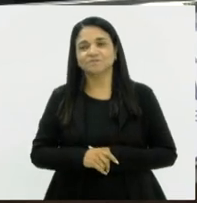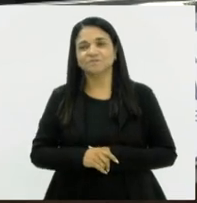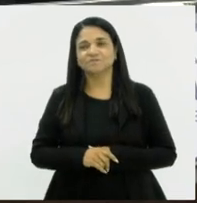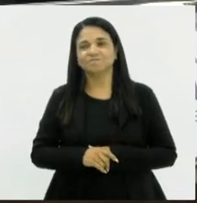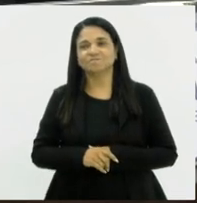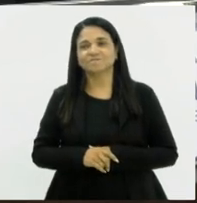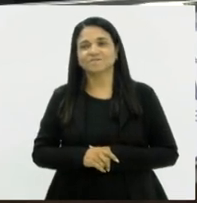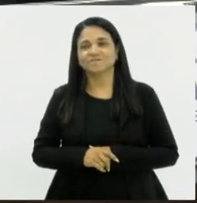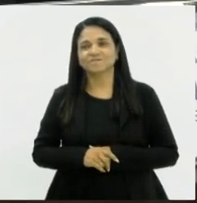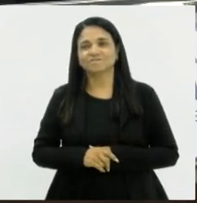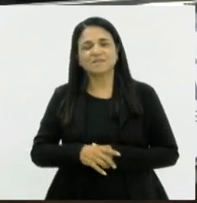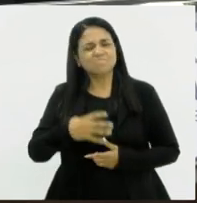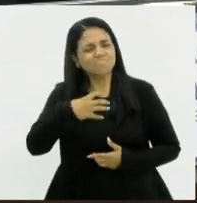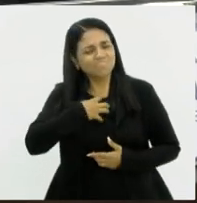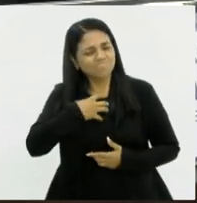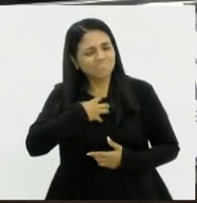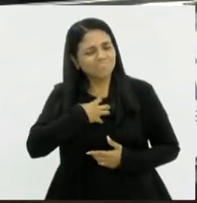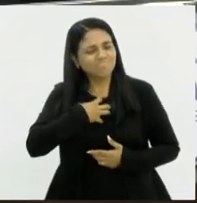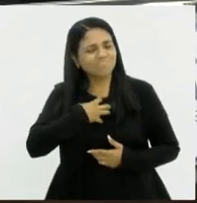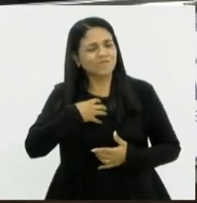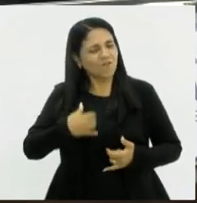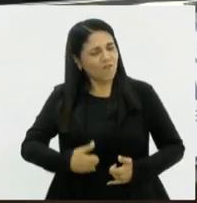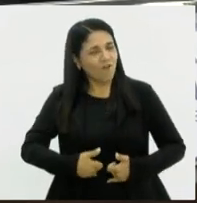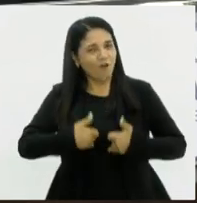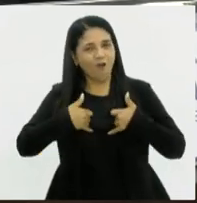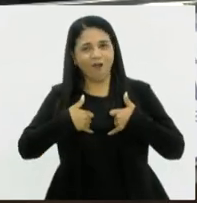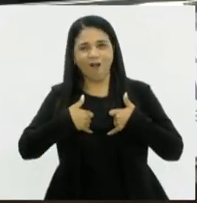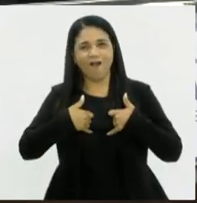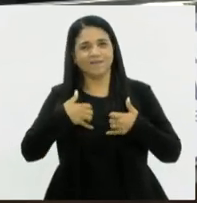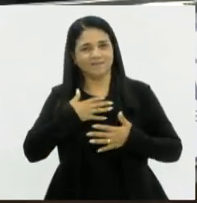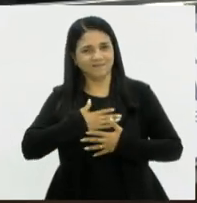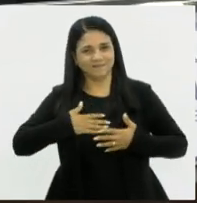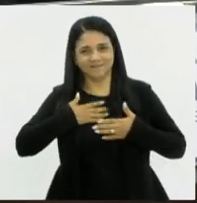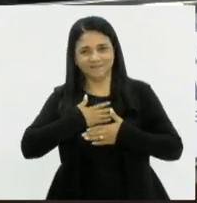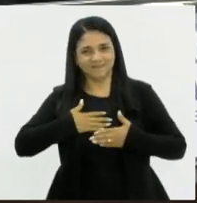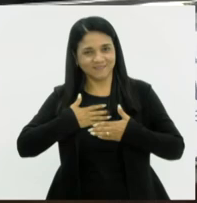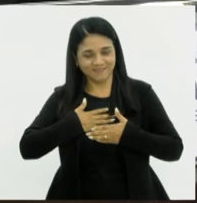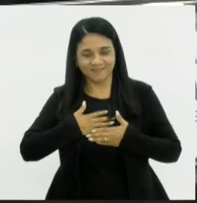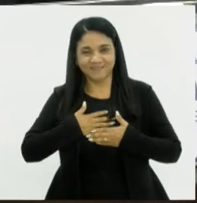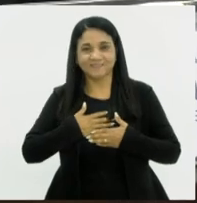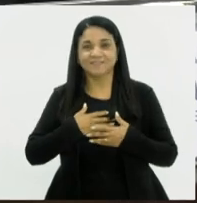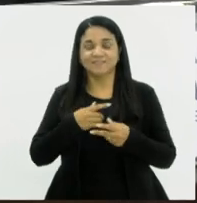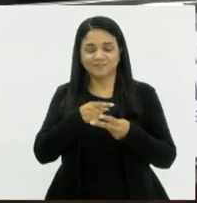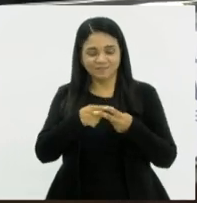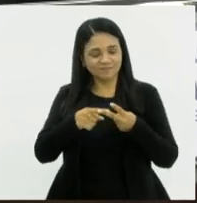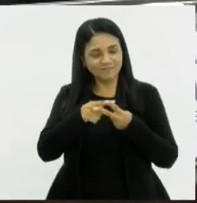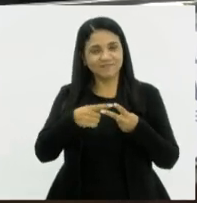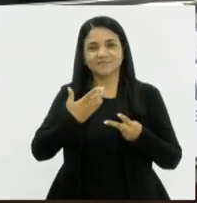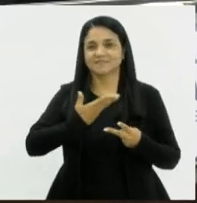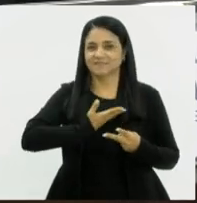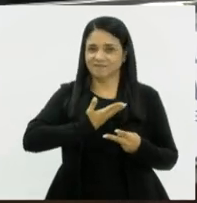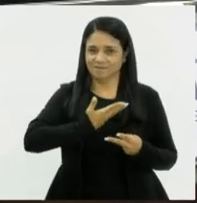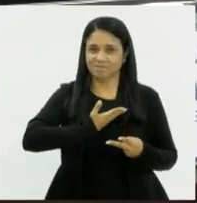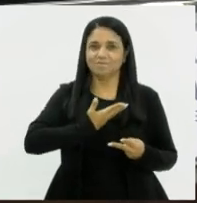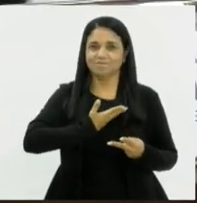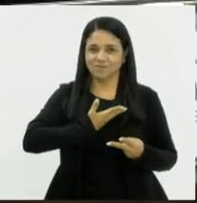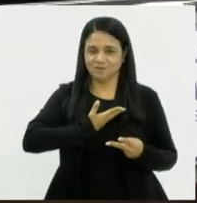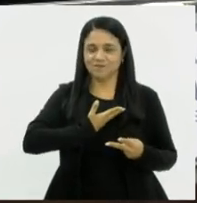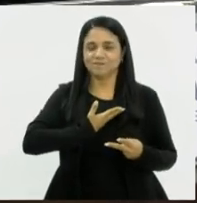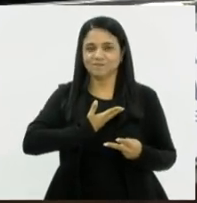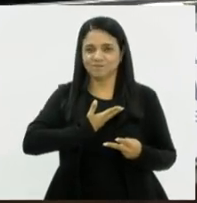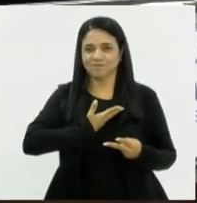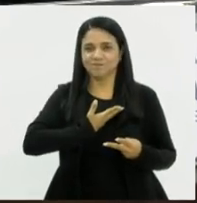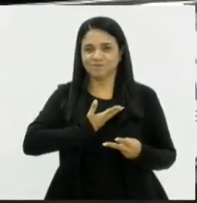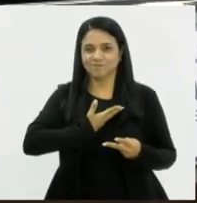eu me sinto muito honrado de ser amigo deles dois, que são dois companheiros e que também têm